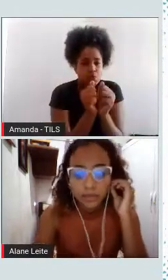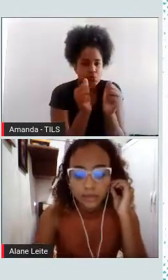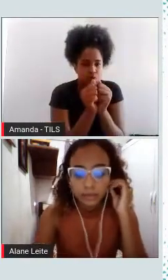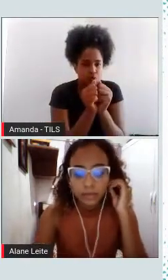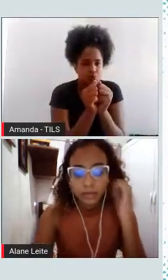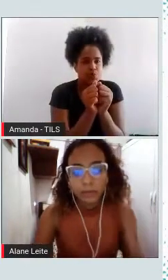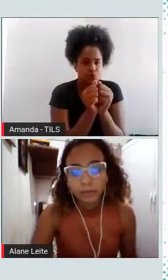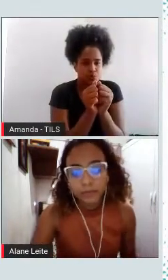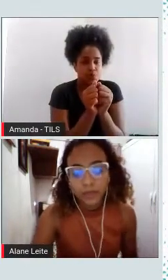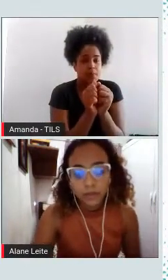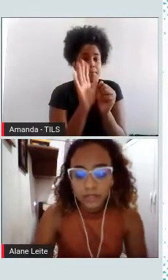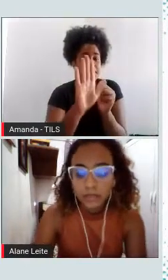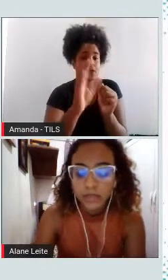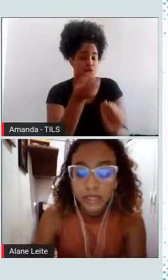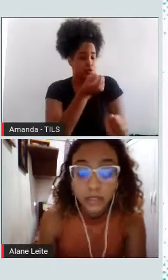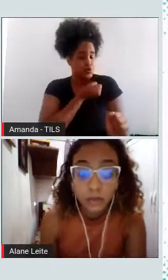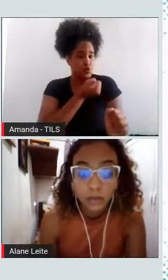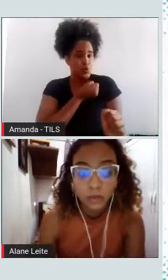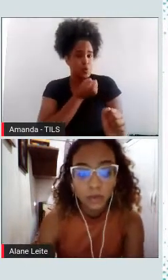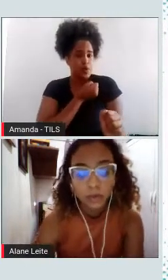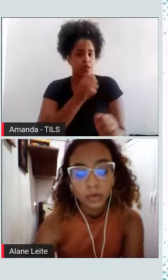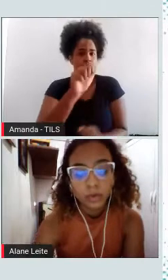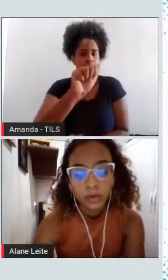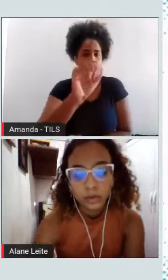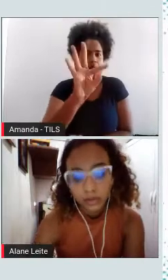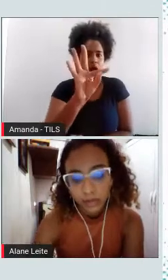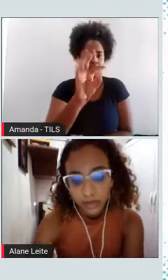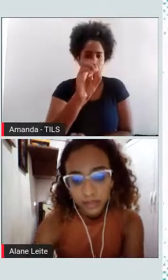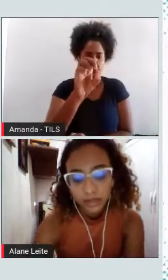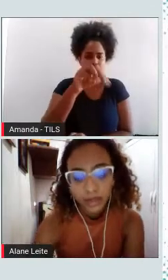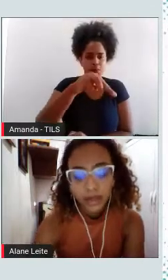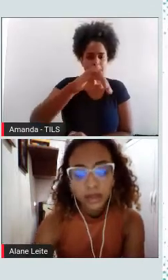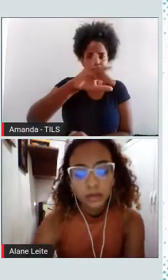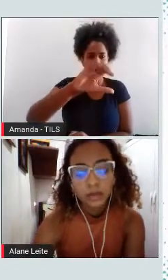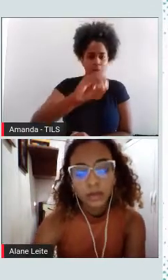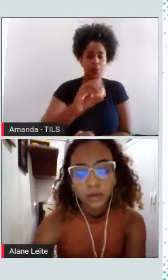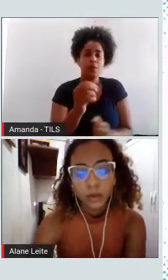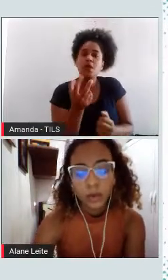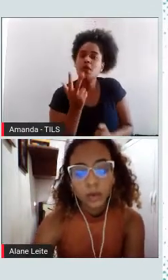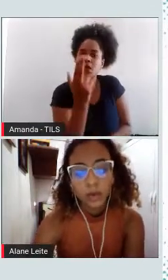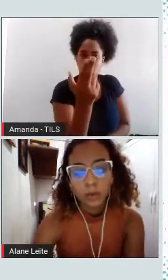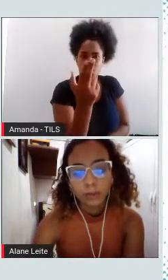mesmo número atômico. Eu trouxe um exemplo aqui eu trouxe uma imagem, né,